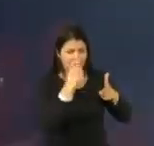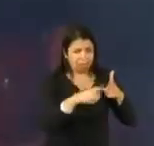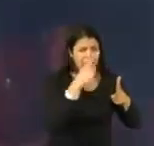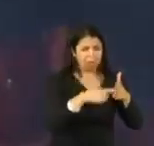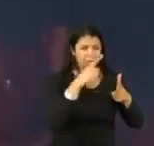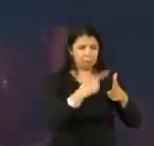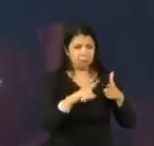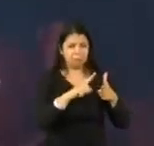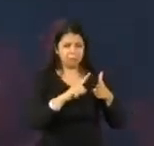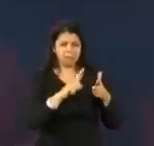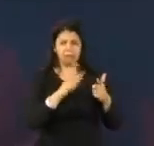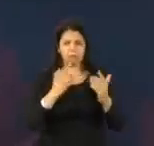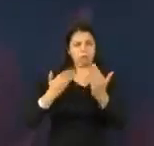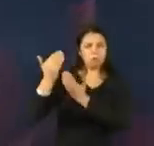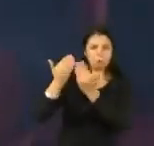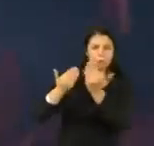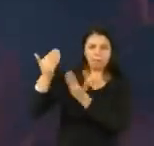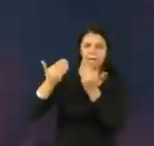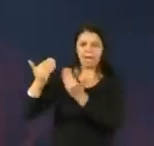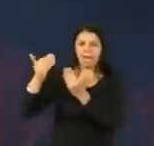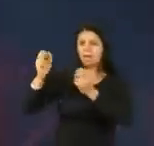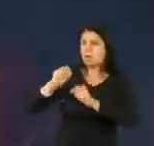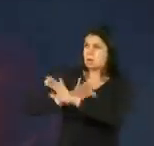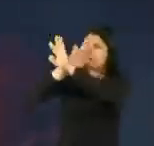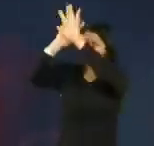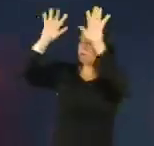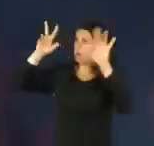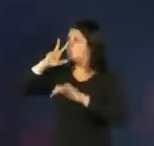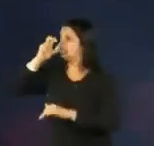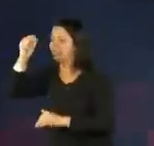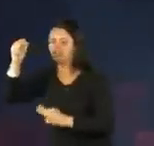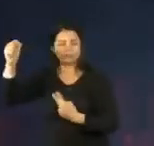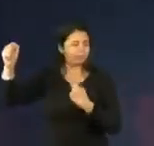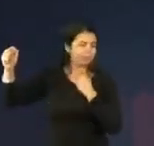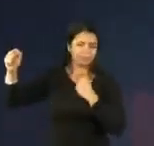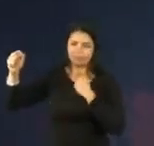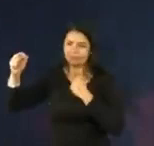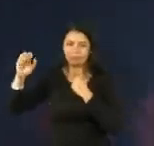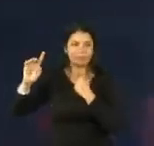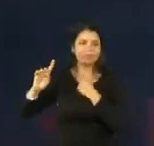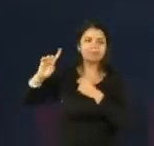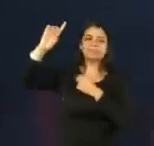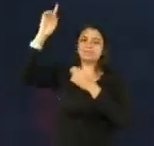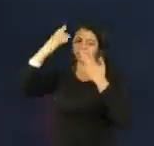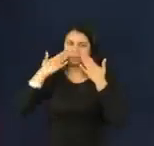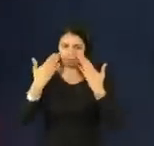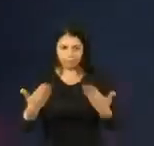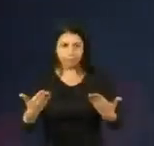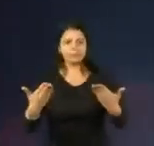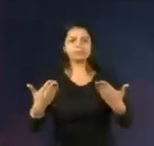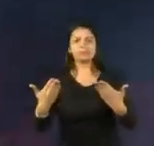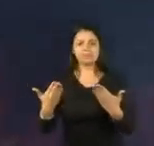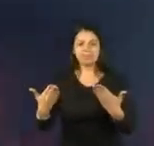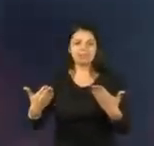Comparar com o peso da glória que o céu vai revelar.